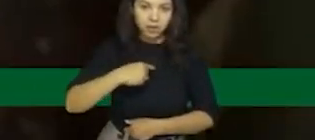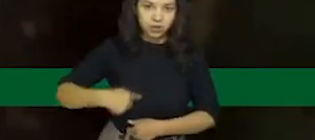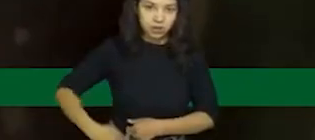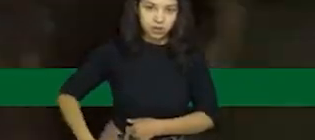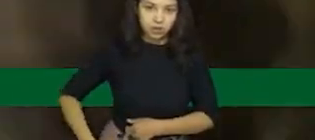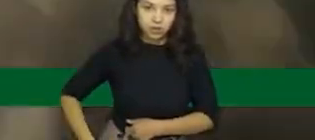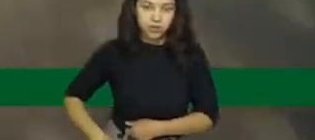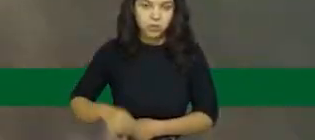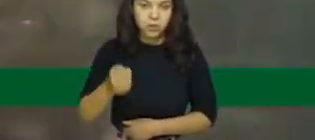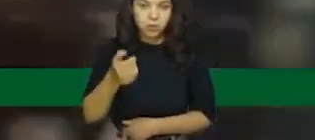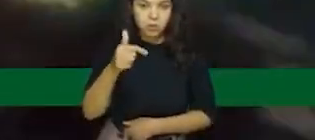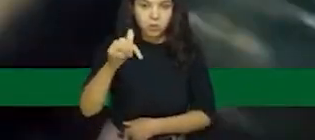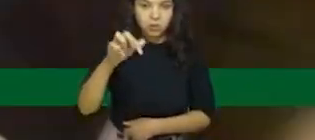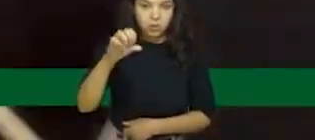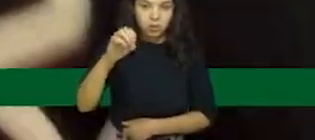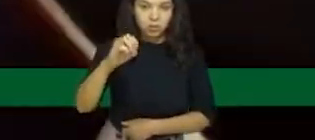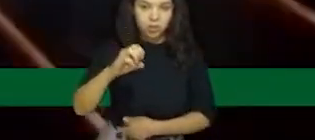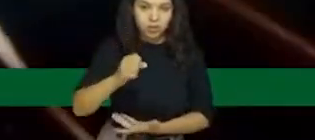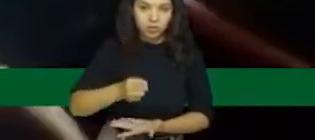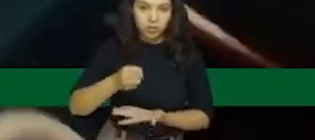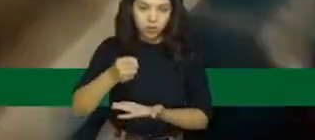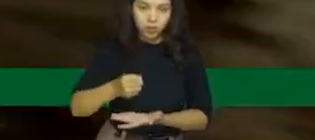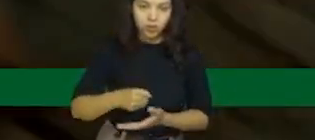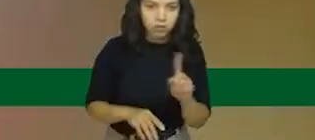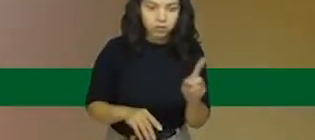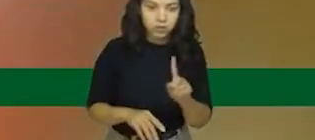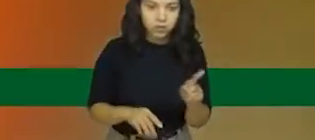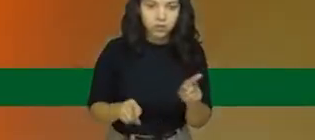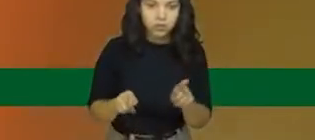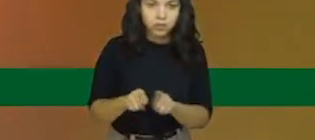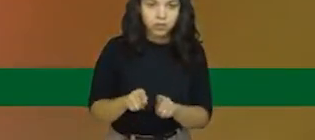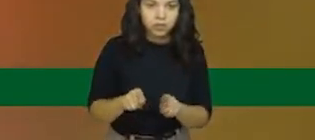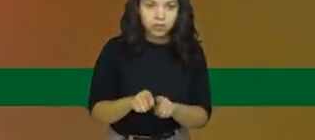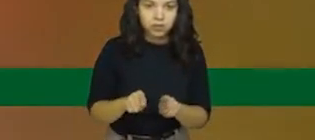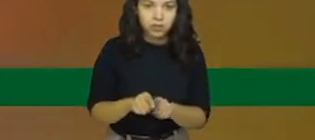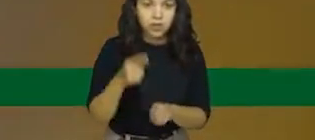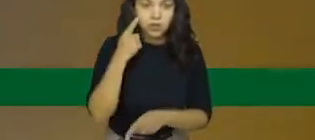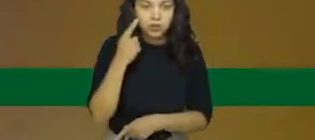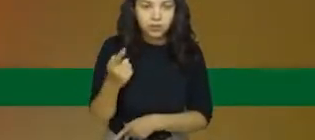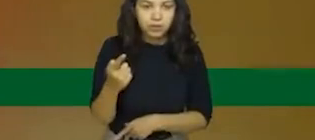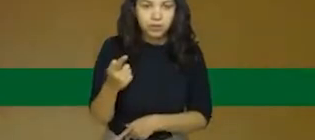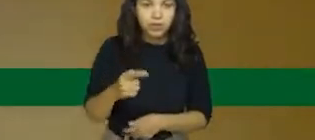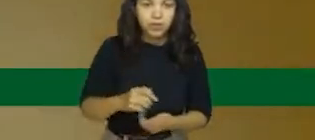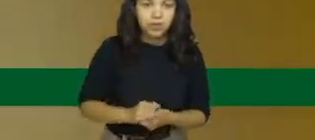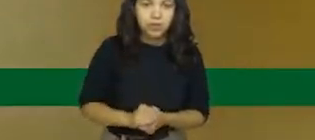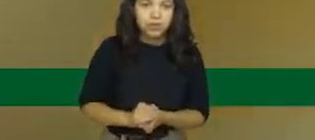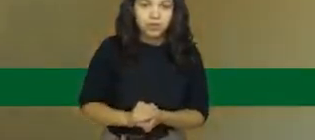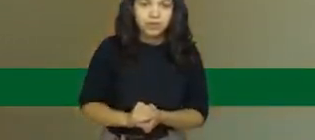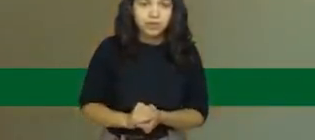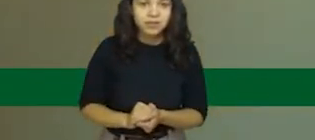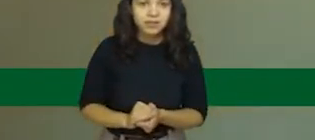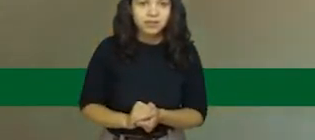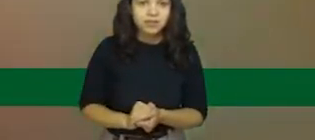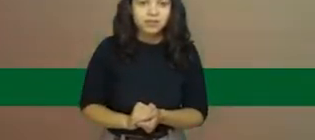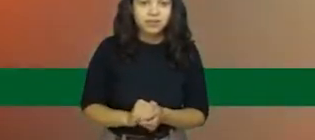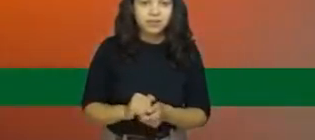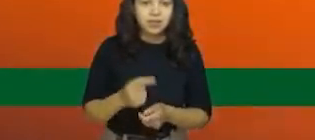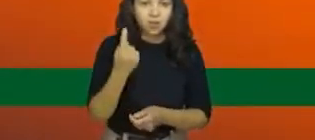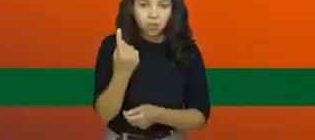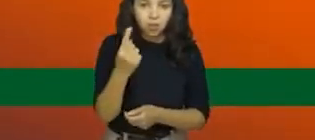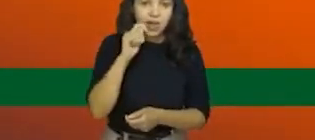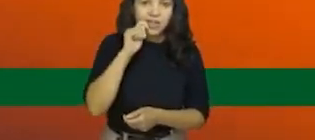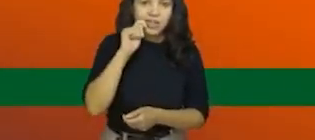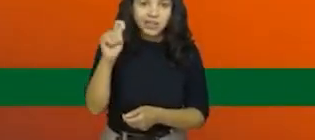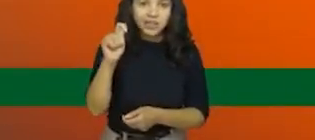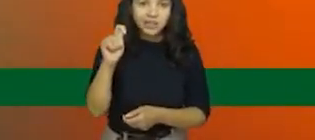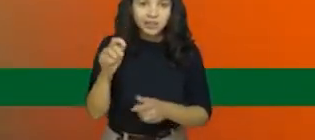Quase 90 toneladas. É um produto daqui. Ali vocês estão vendo, ó, como é vendido na China. Um único pinhão na embalagem ou